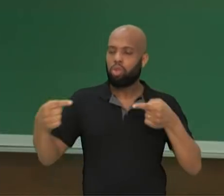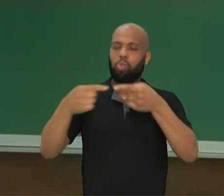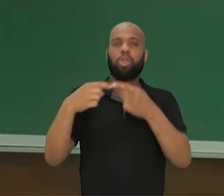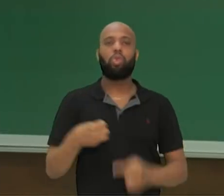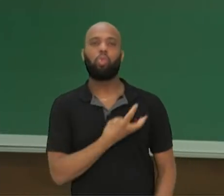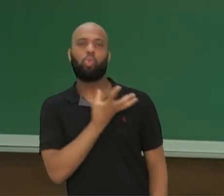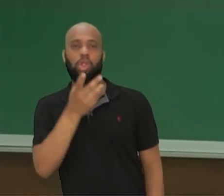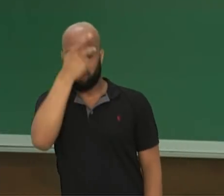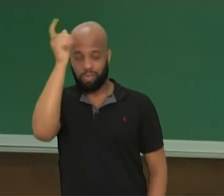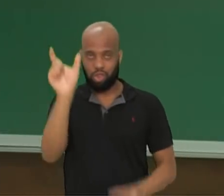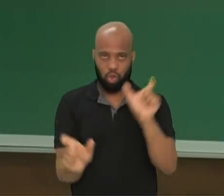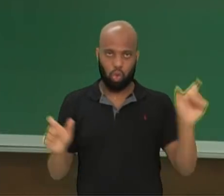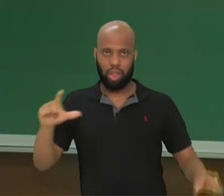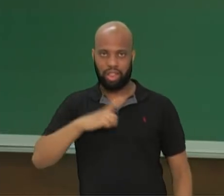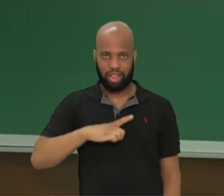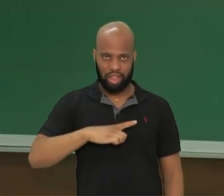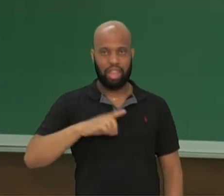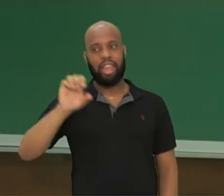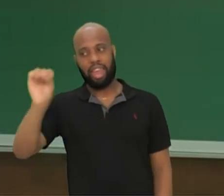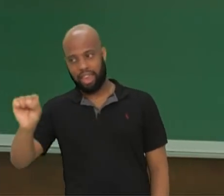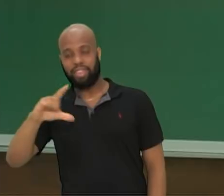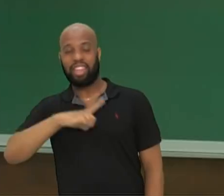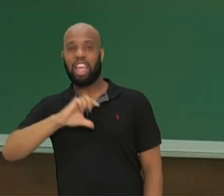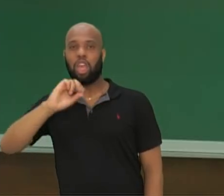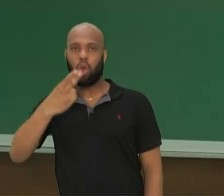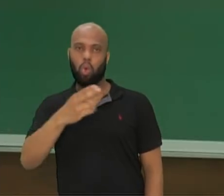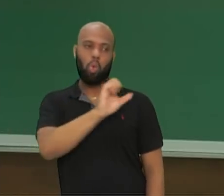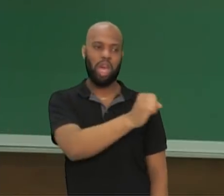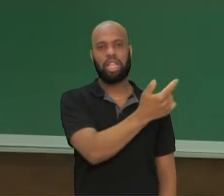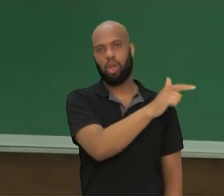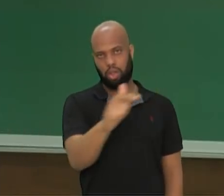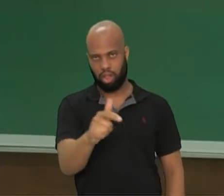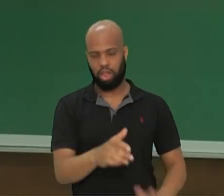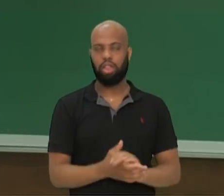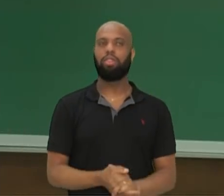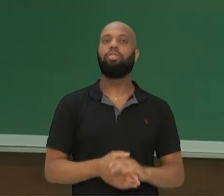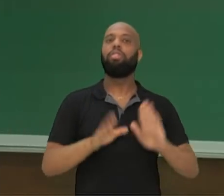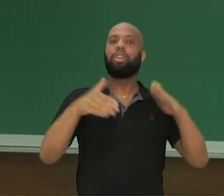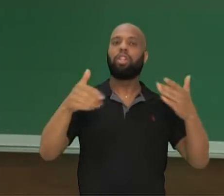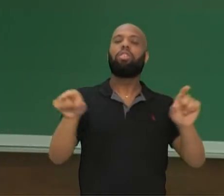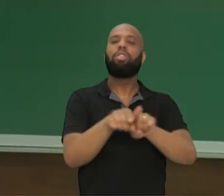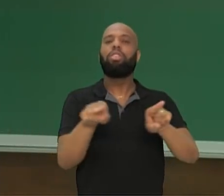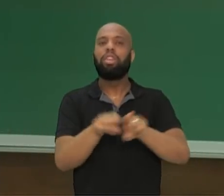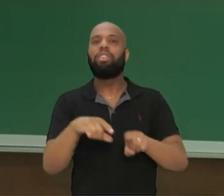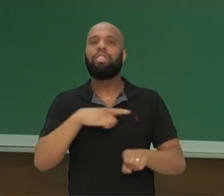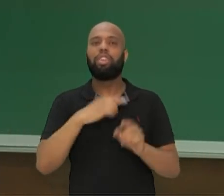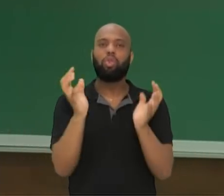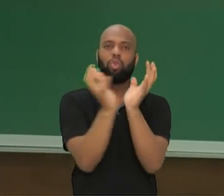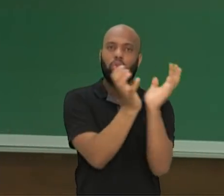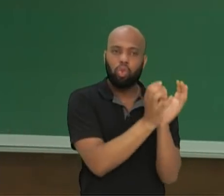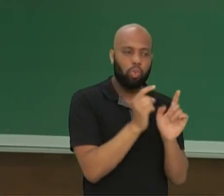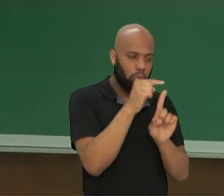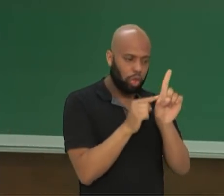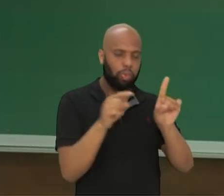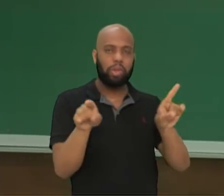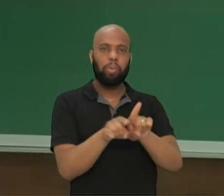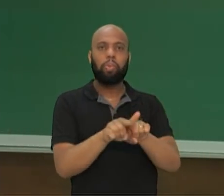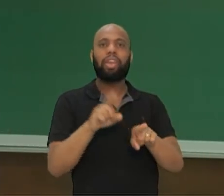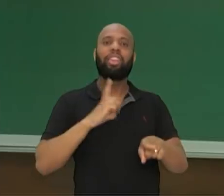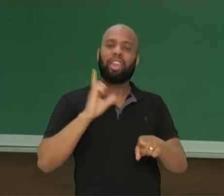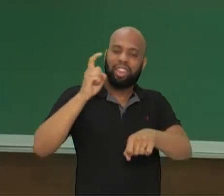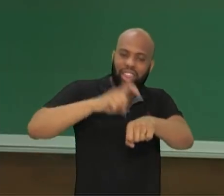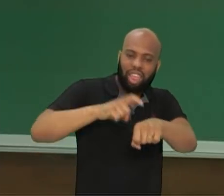número, singular e plural. E também nós temos, né, a classificação do verbo em tempo,